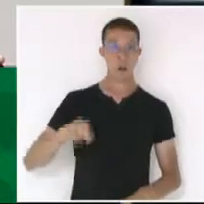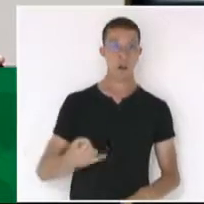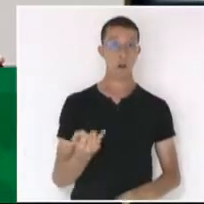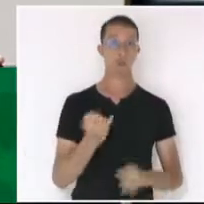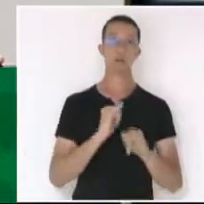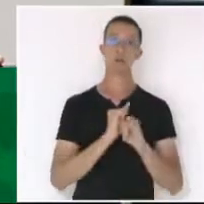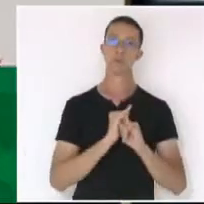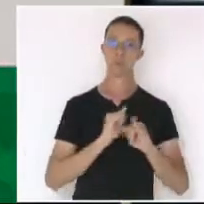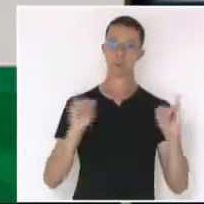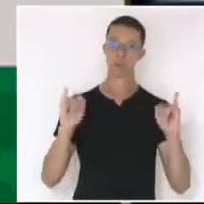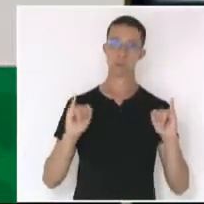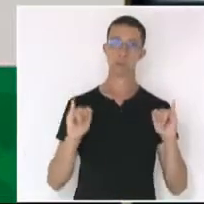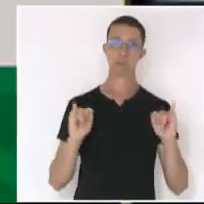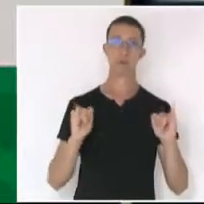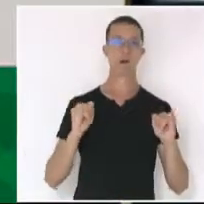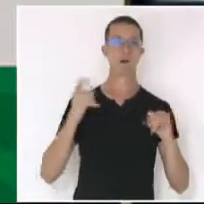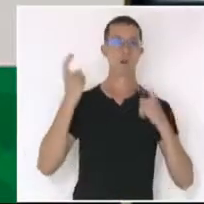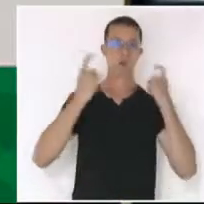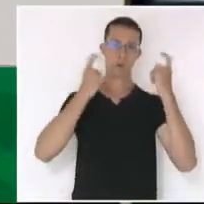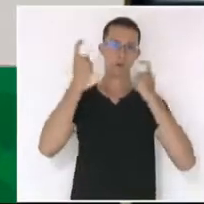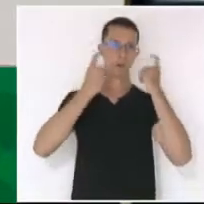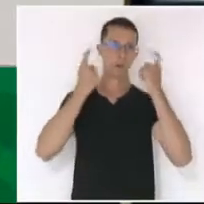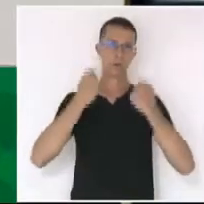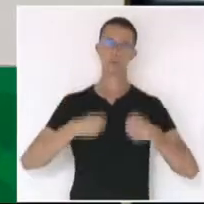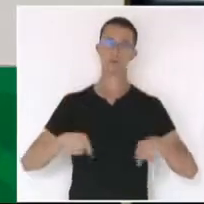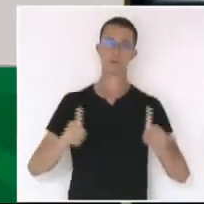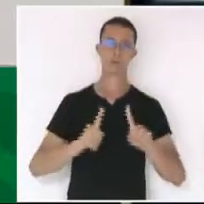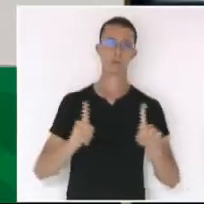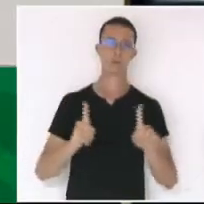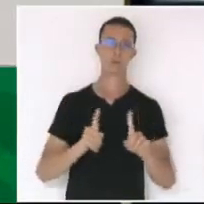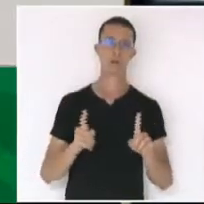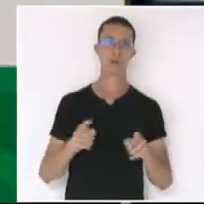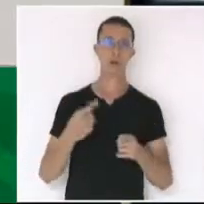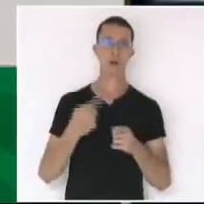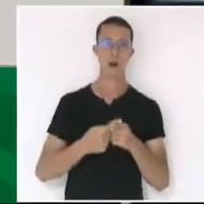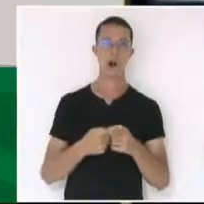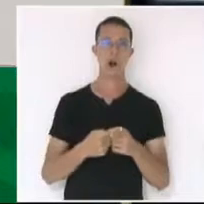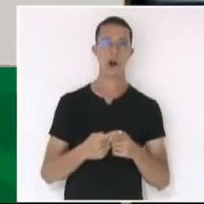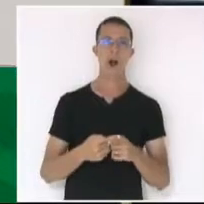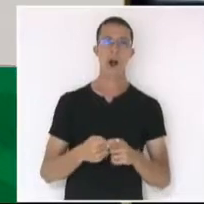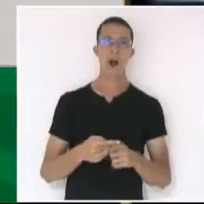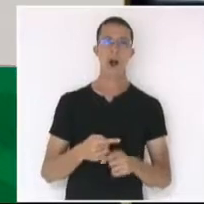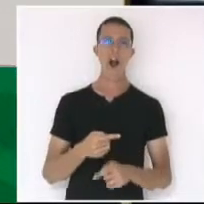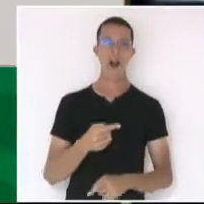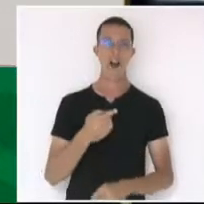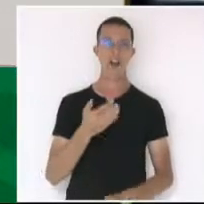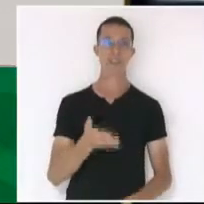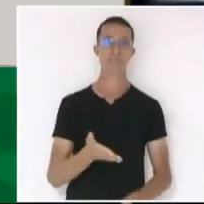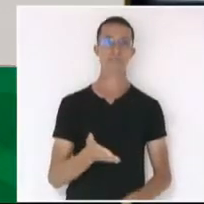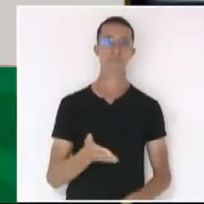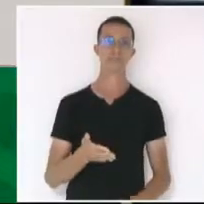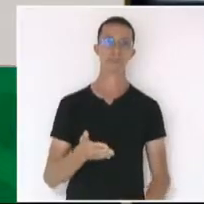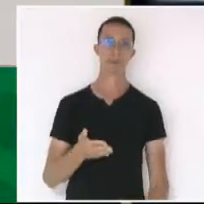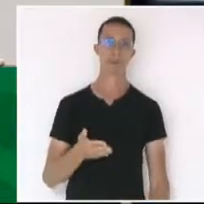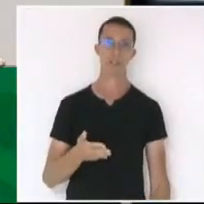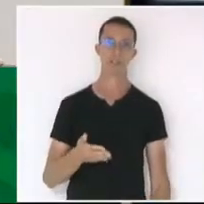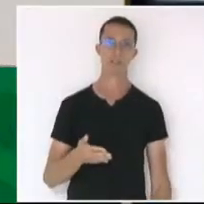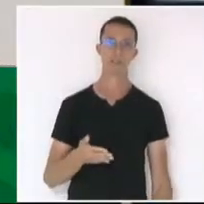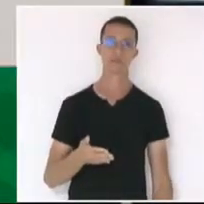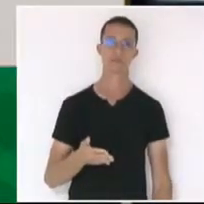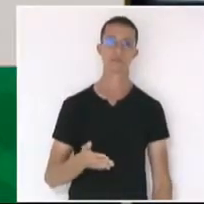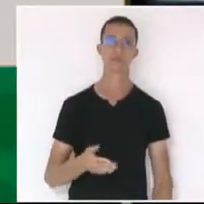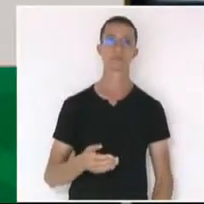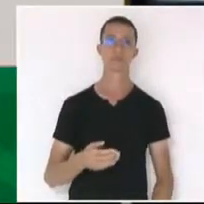isso do nível que não preciso te perturbar demasiadamente porque isso e encargo de encontrar a nova